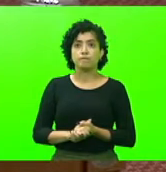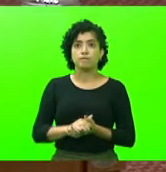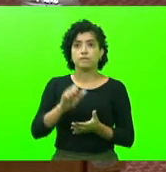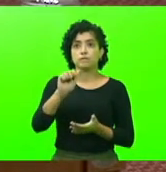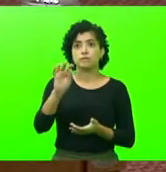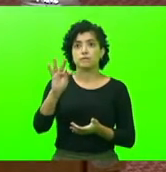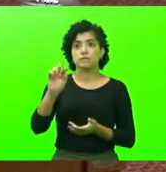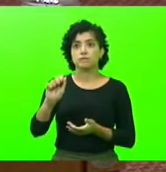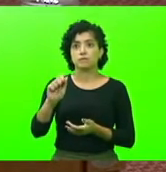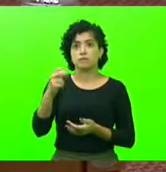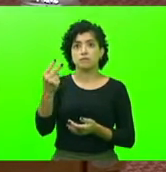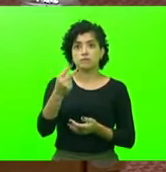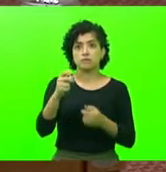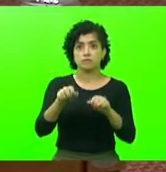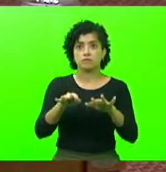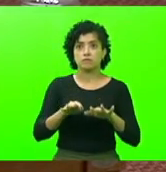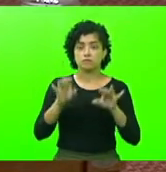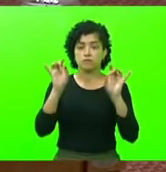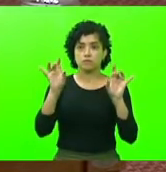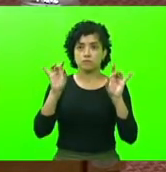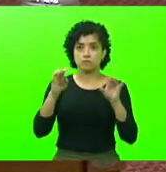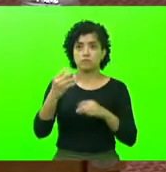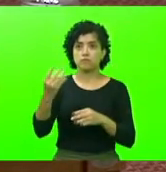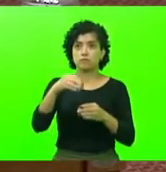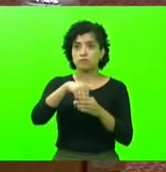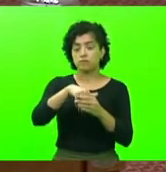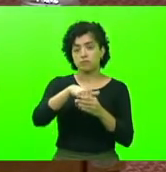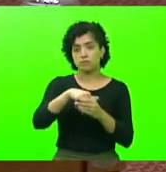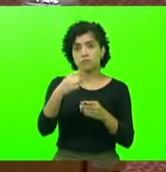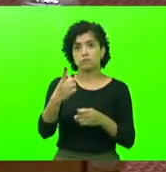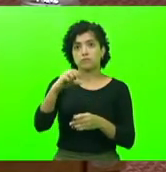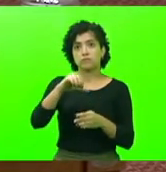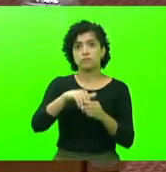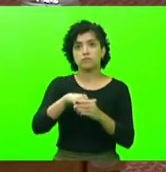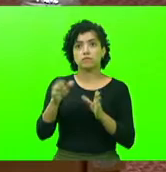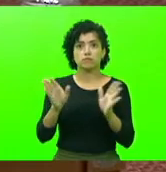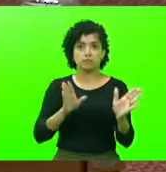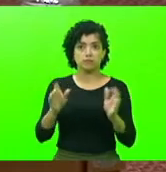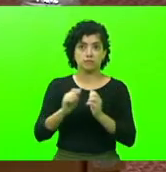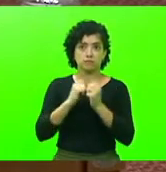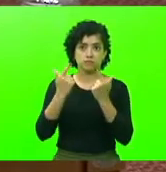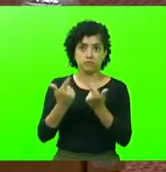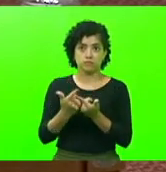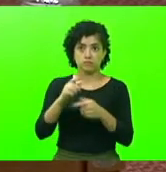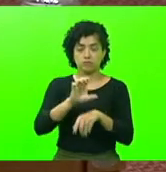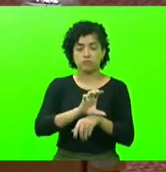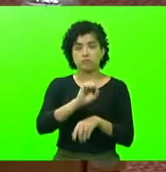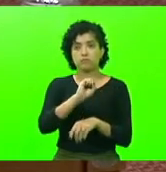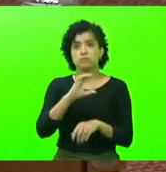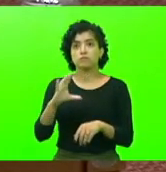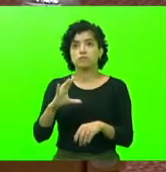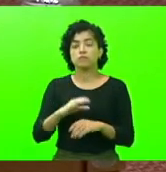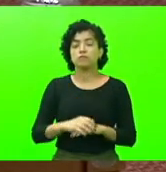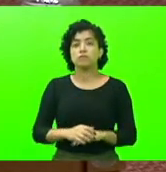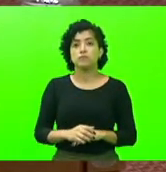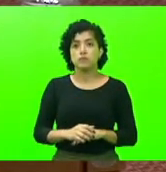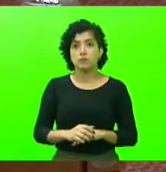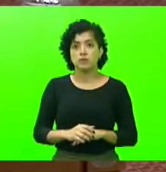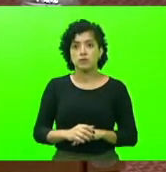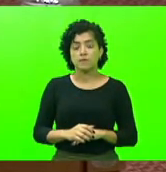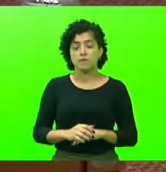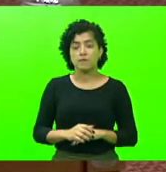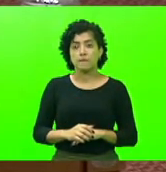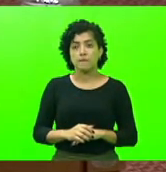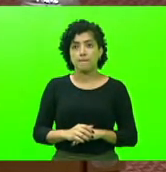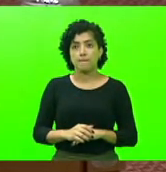Ata da 2ª sessão extraordinária da 4ª sessão legislativa da 19ª legislatura da Assembleia Legislativa do Estado